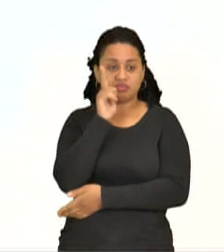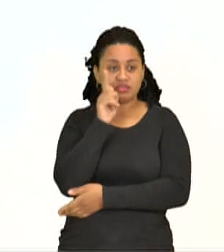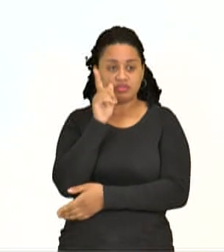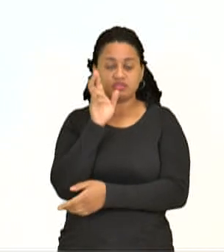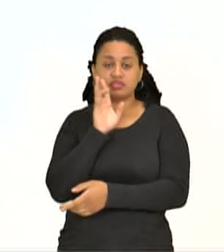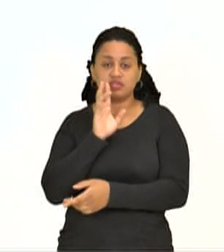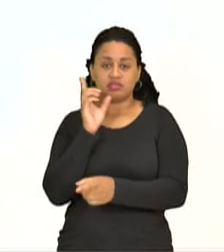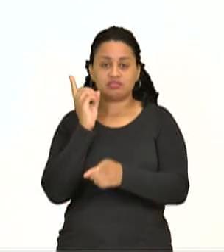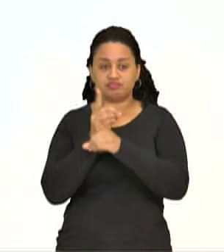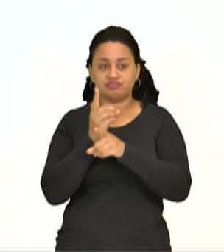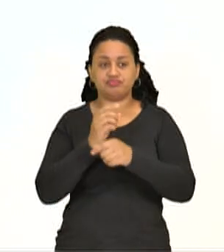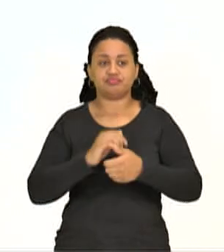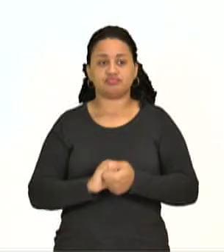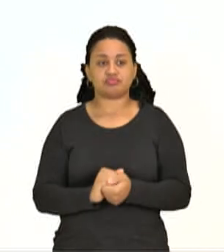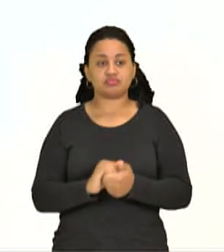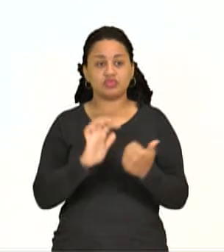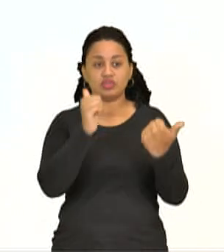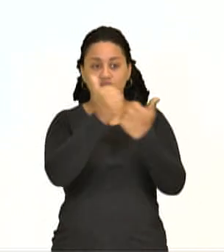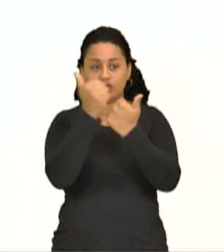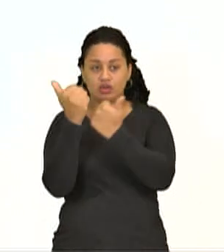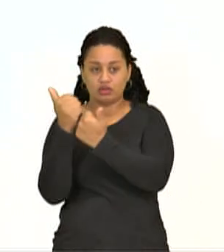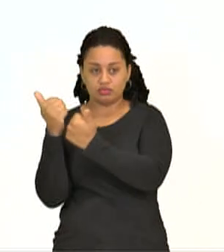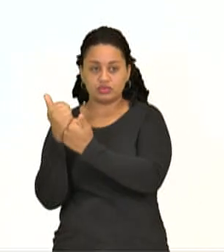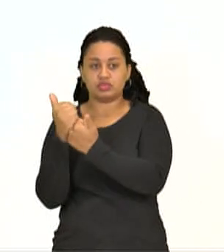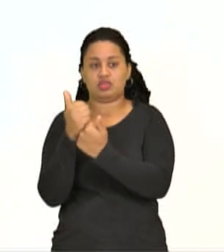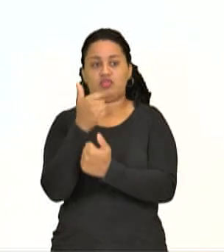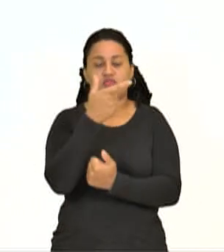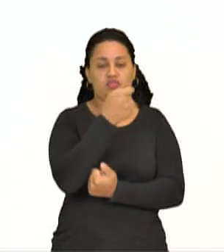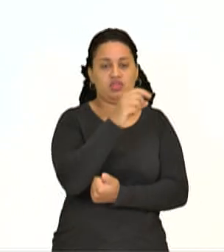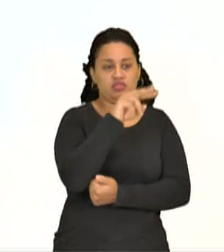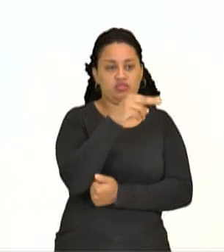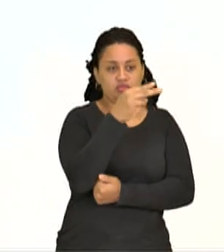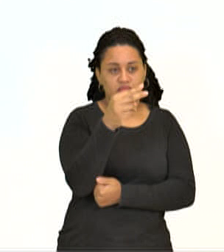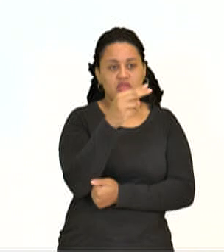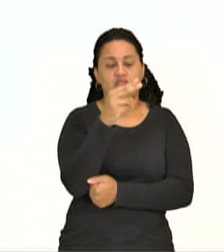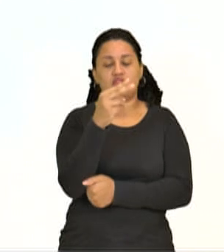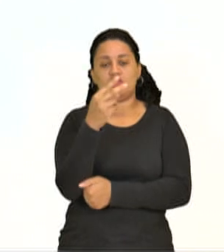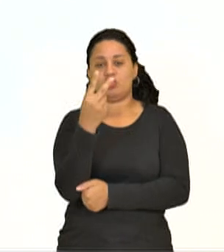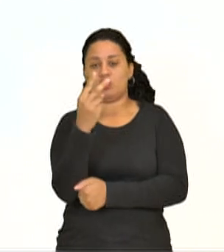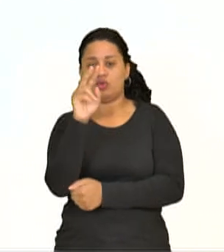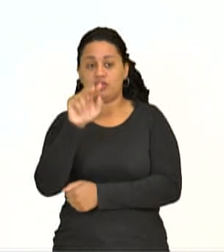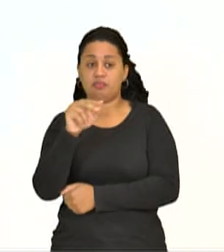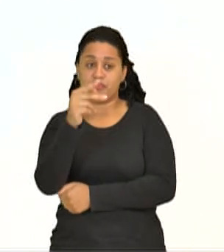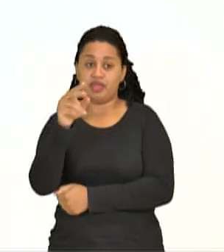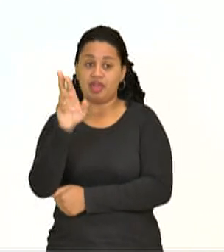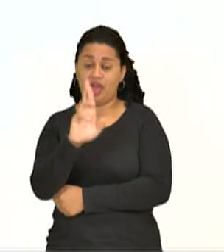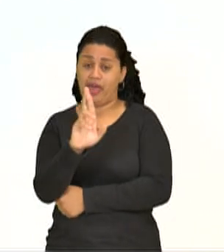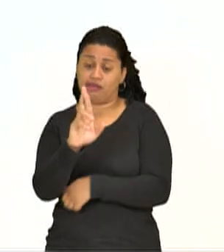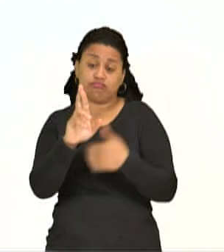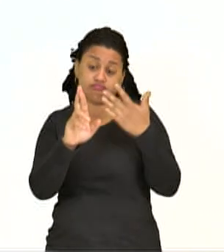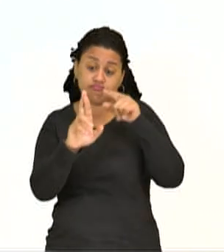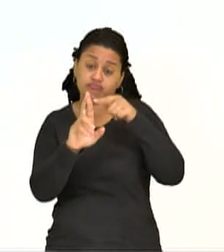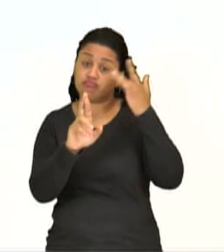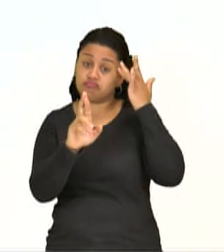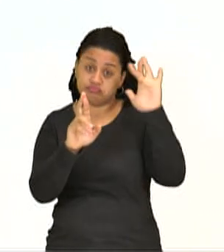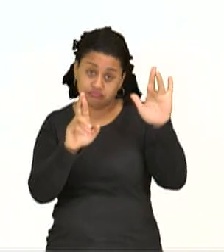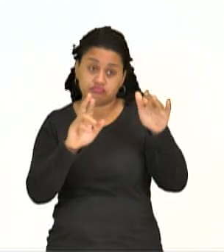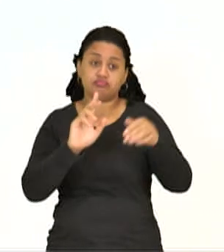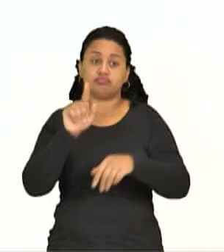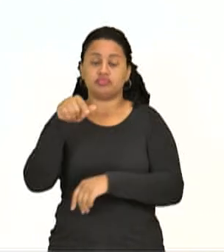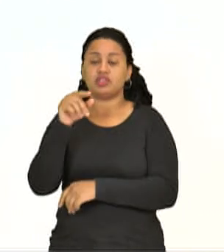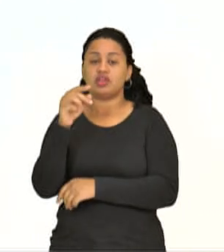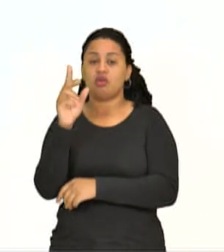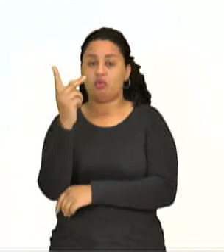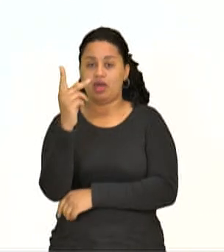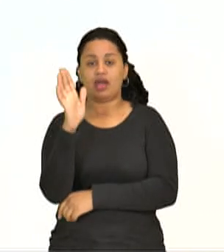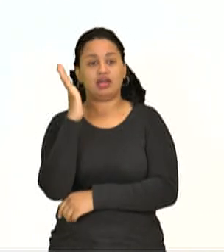vamos fazer a substituição, área total 20 π. 2πr, o R é exatamente o que a gente está procurando, o H a